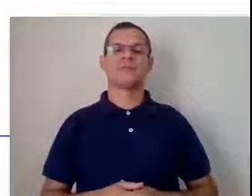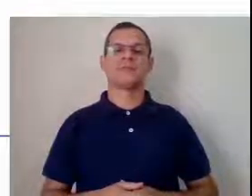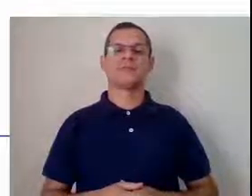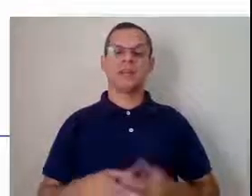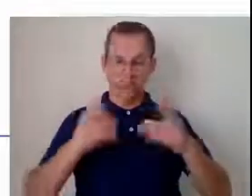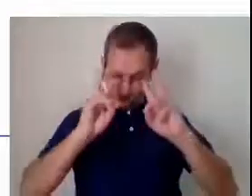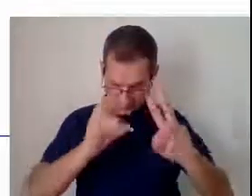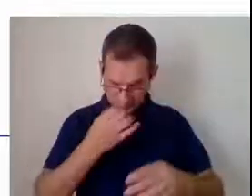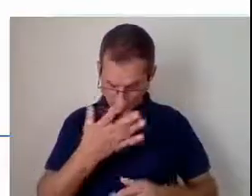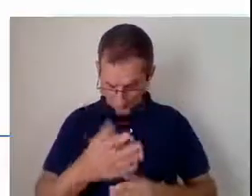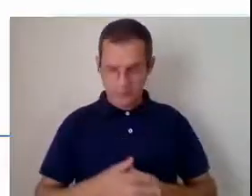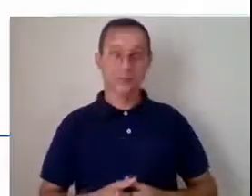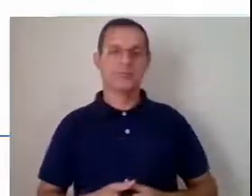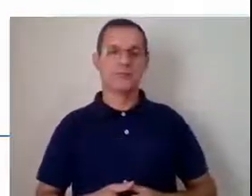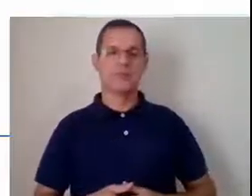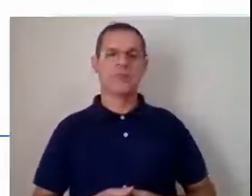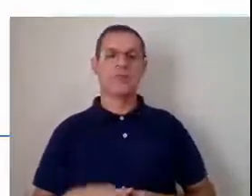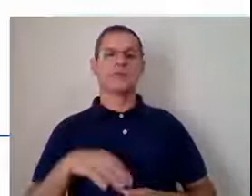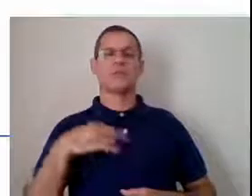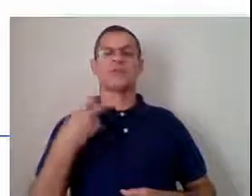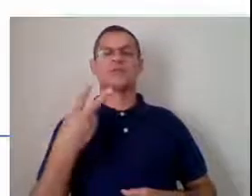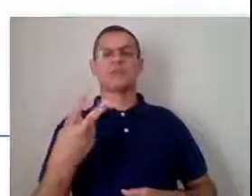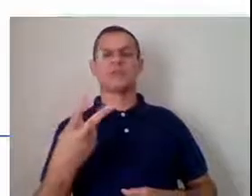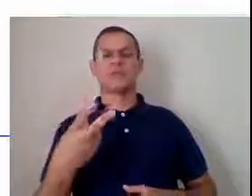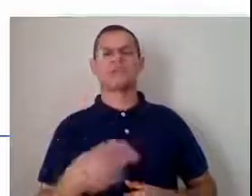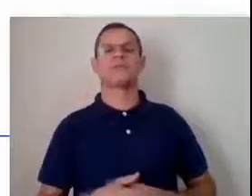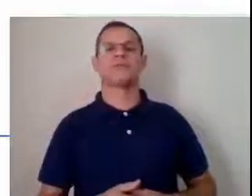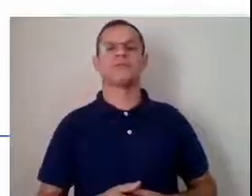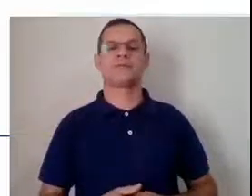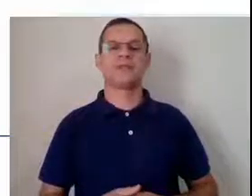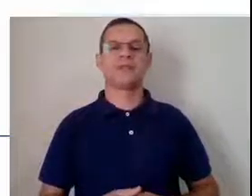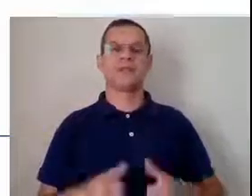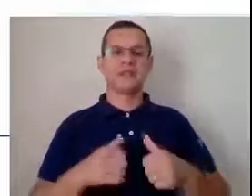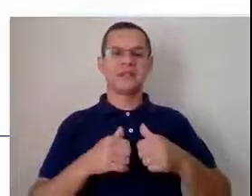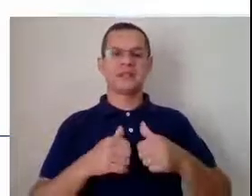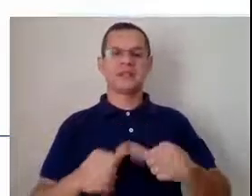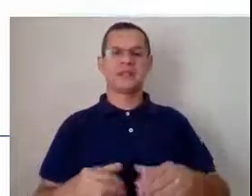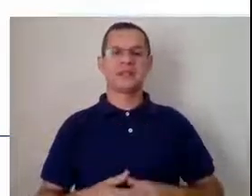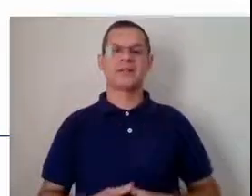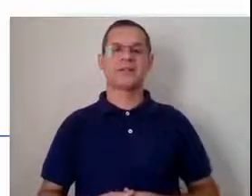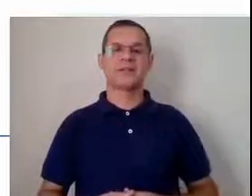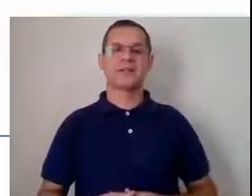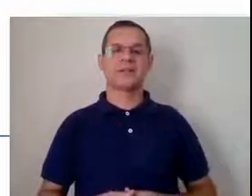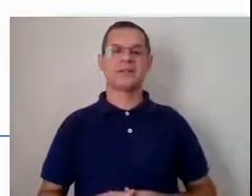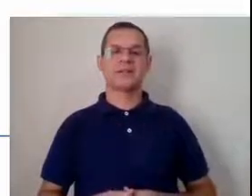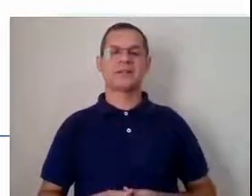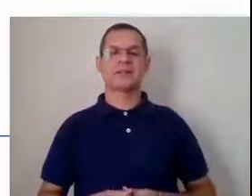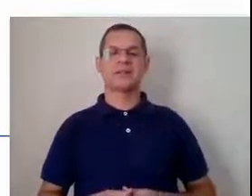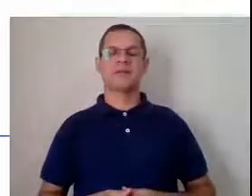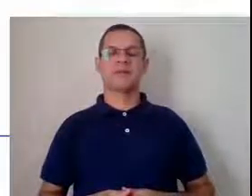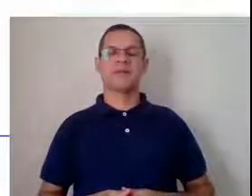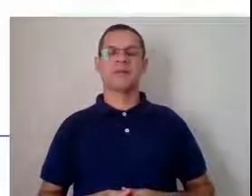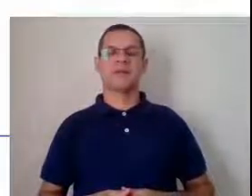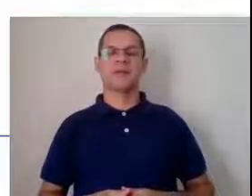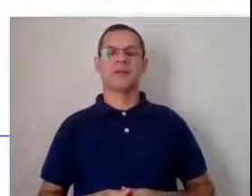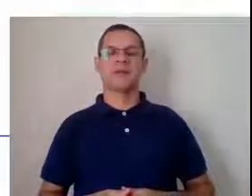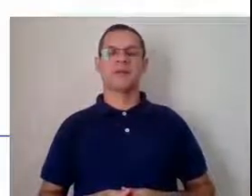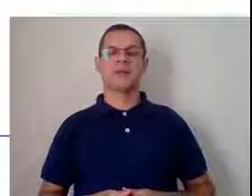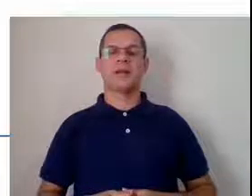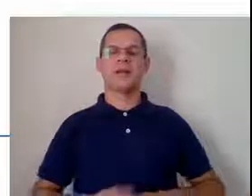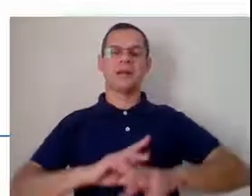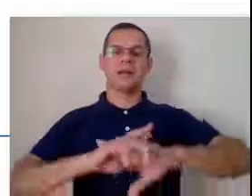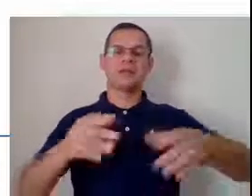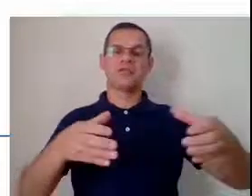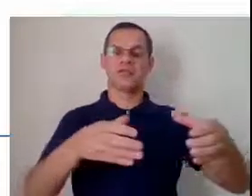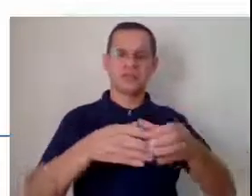Vejam bem, o 2, ele está pertencendo a mais de um